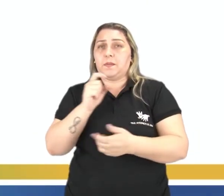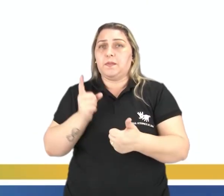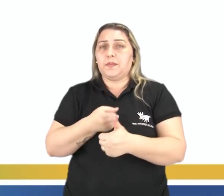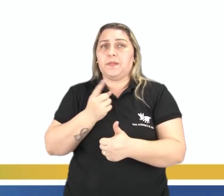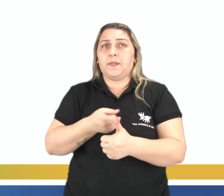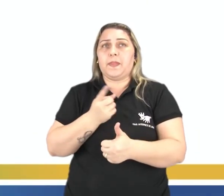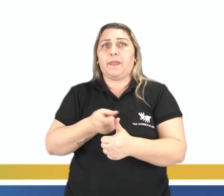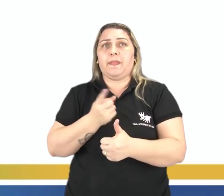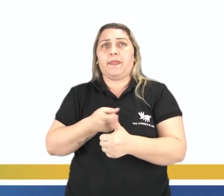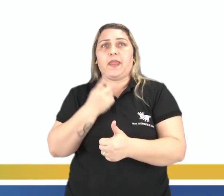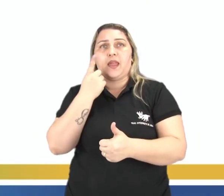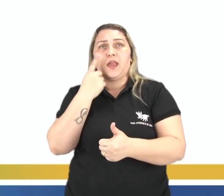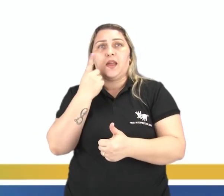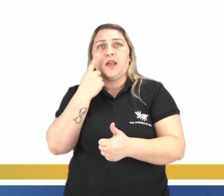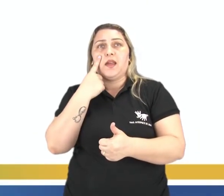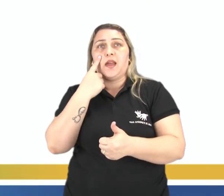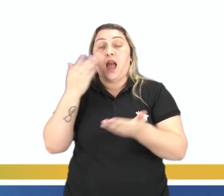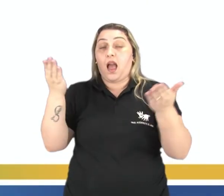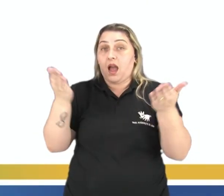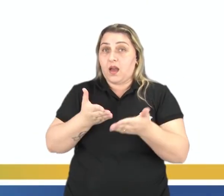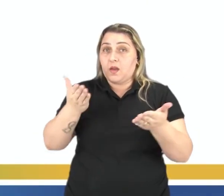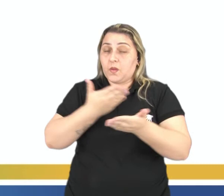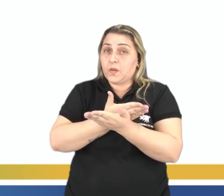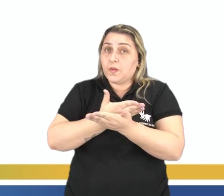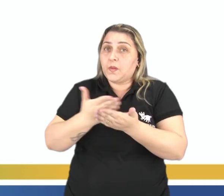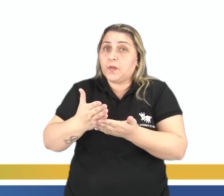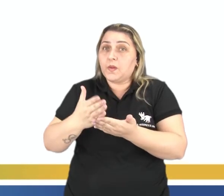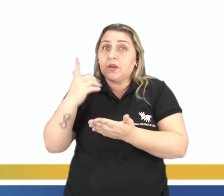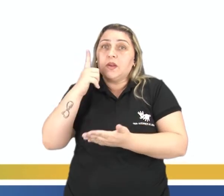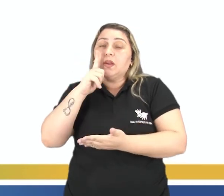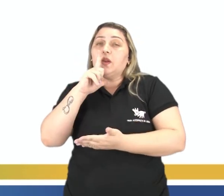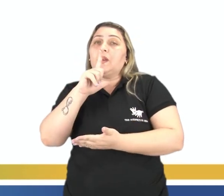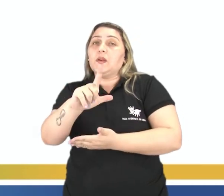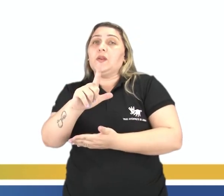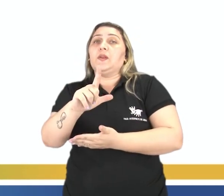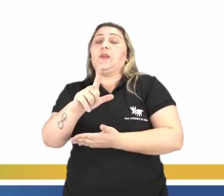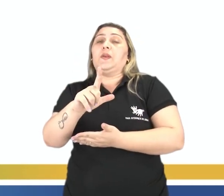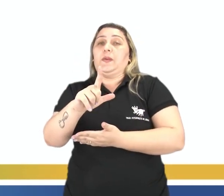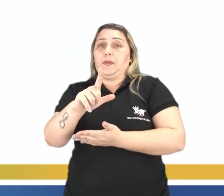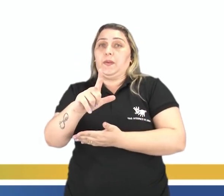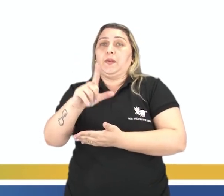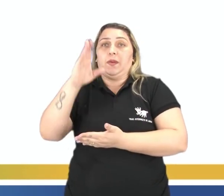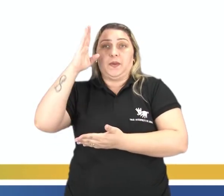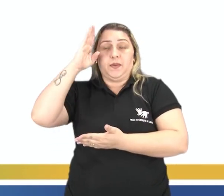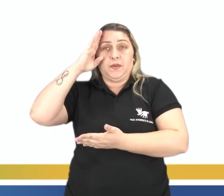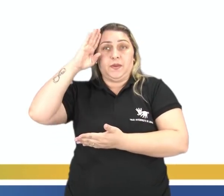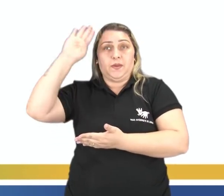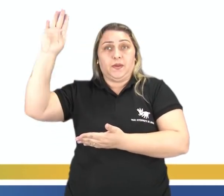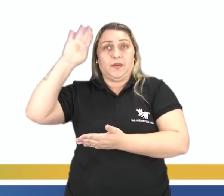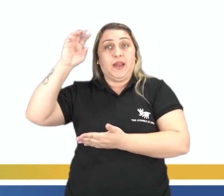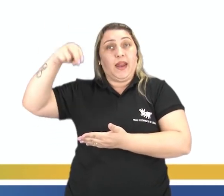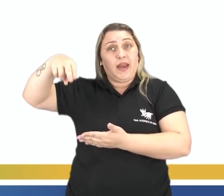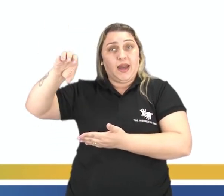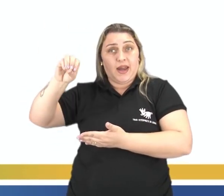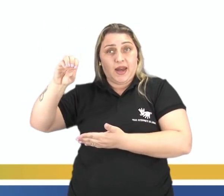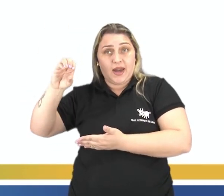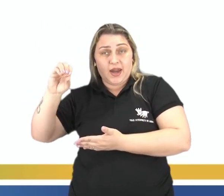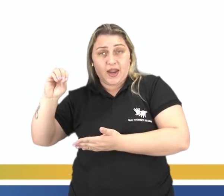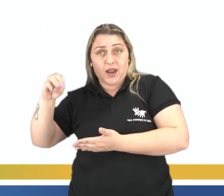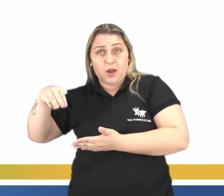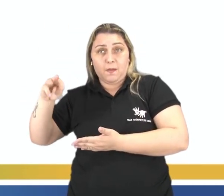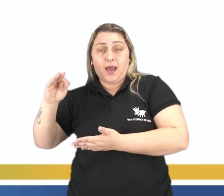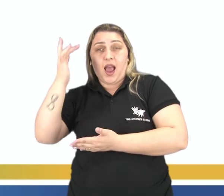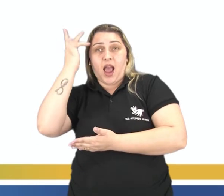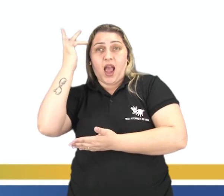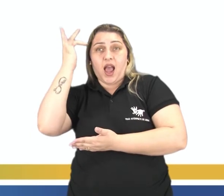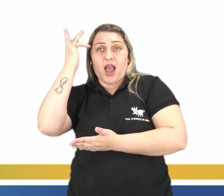primeiro diz o seguinte, vejam só. Agora começa a ganhar fôlego no meio acadêmico a escola dos neomalthusianos. Eles acham